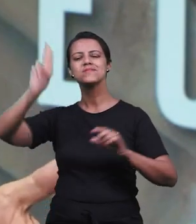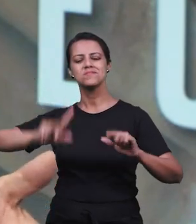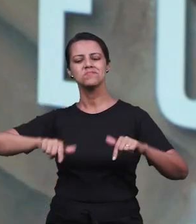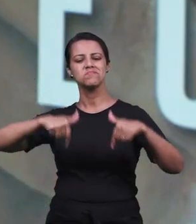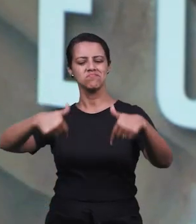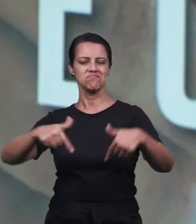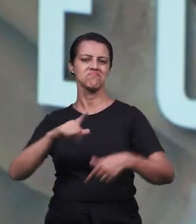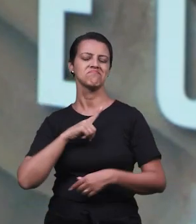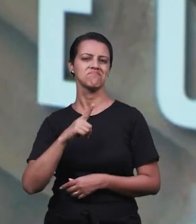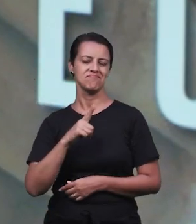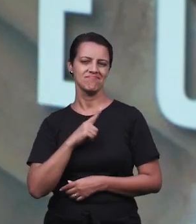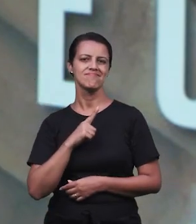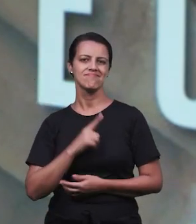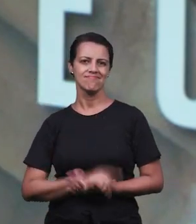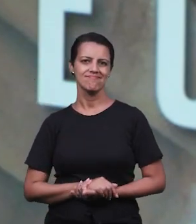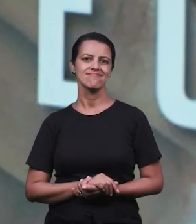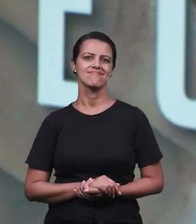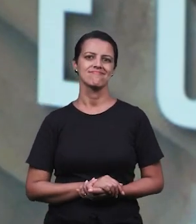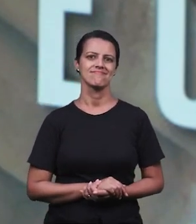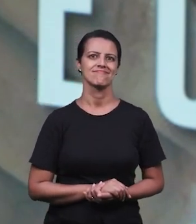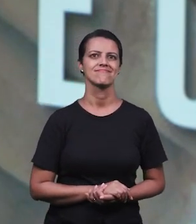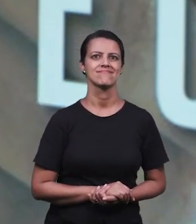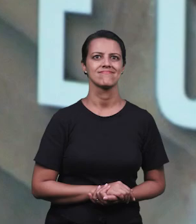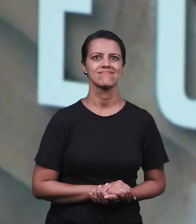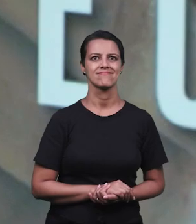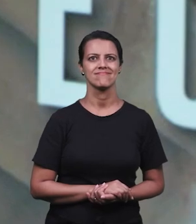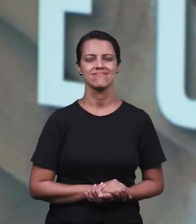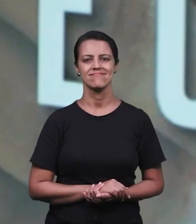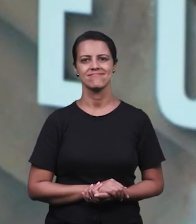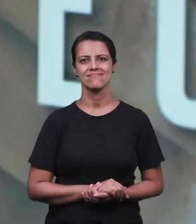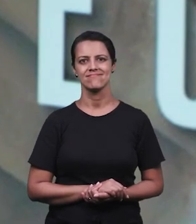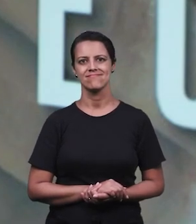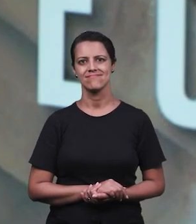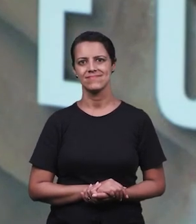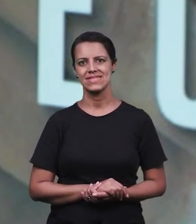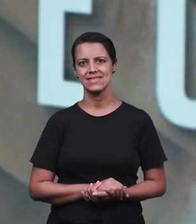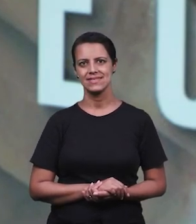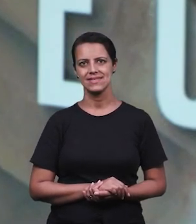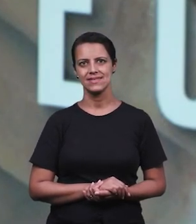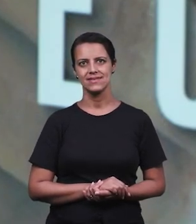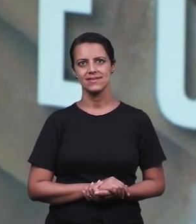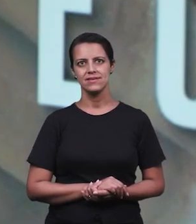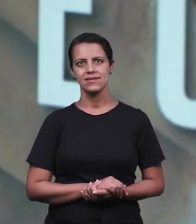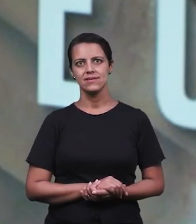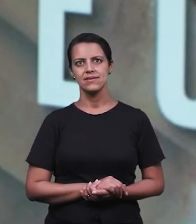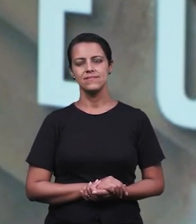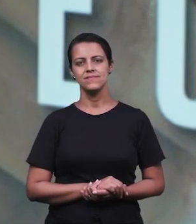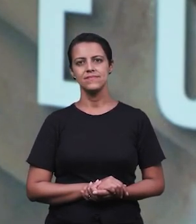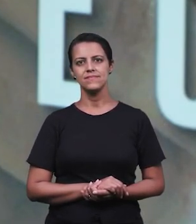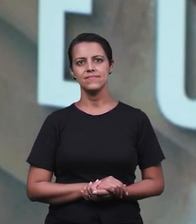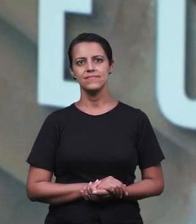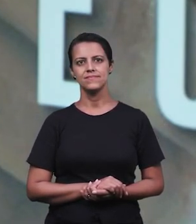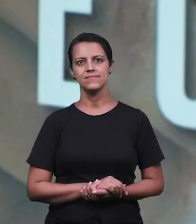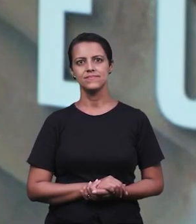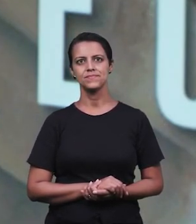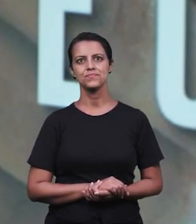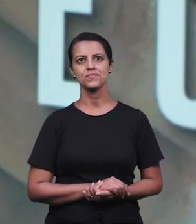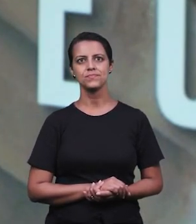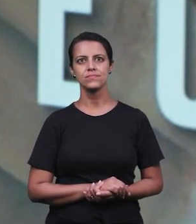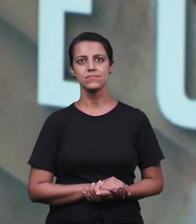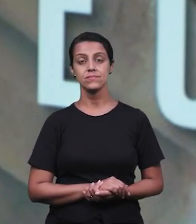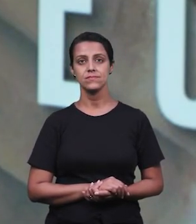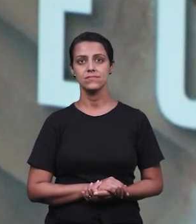de Deus. Eu queria também, pastor Daíso, devemos estar aproximando aqui, mas